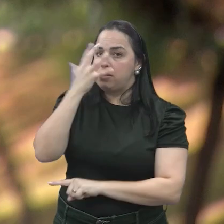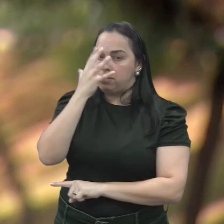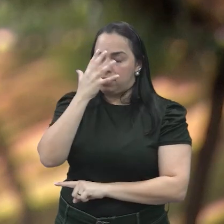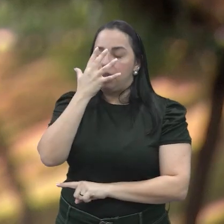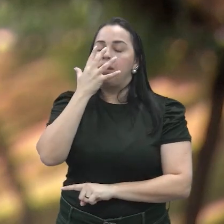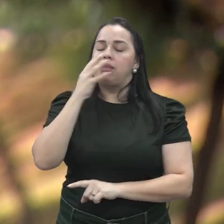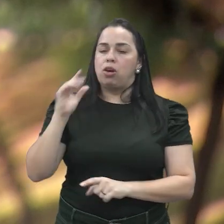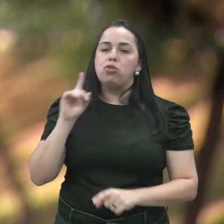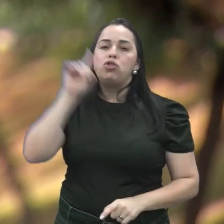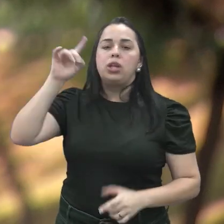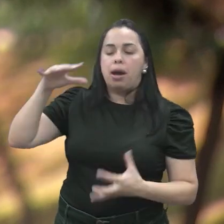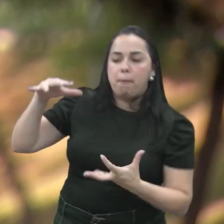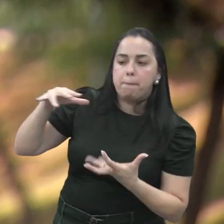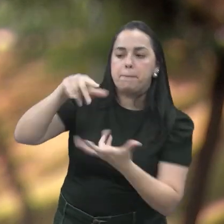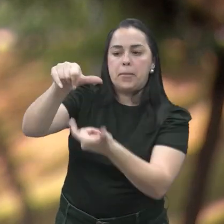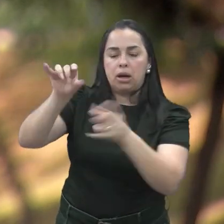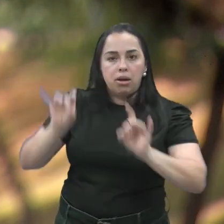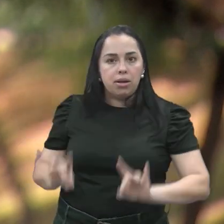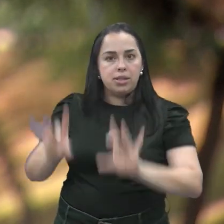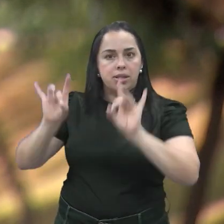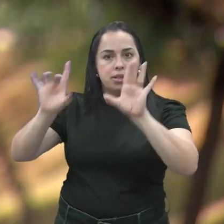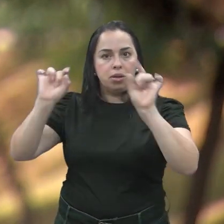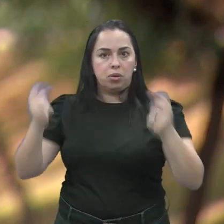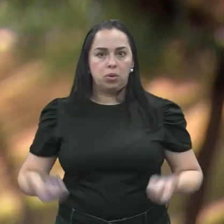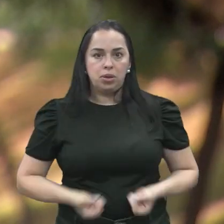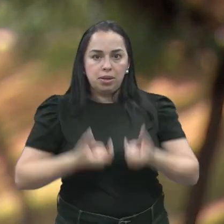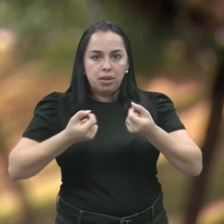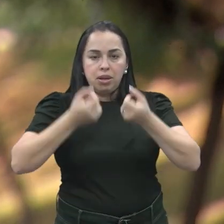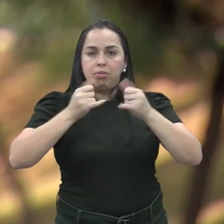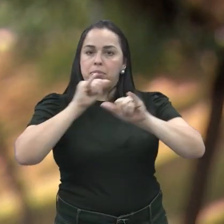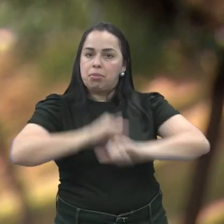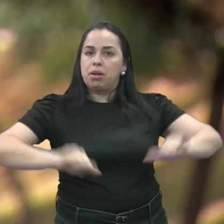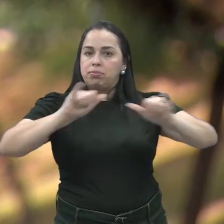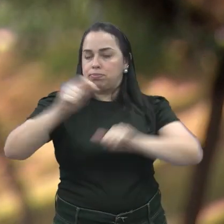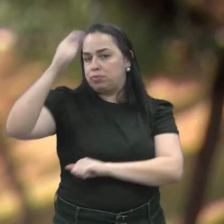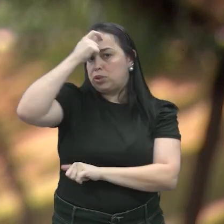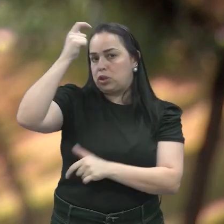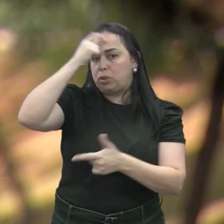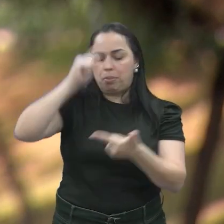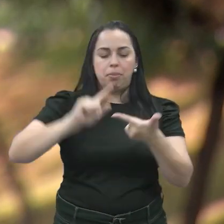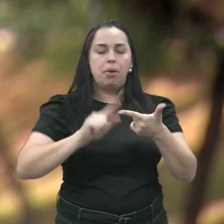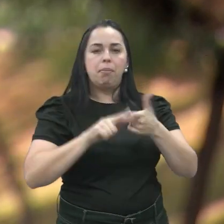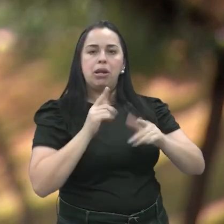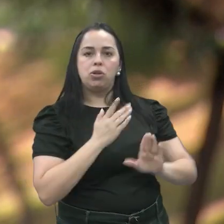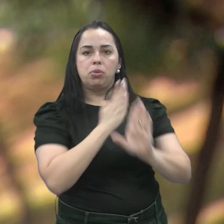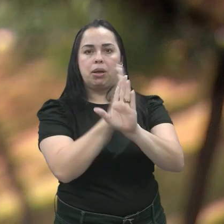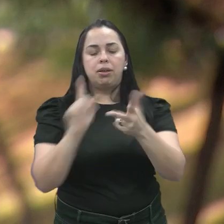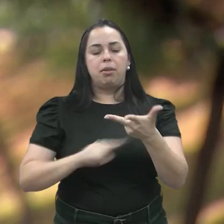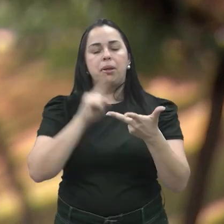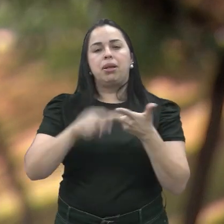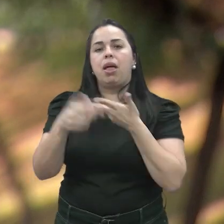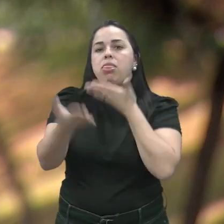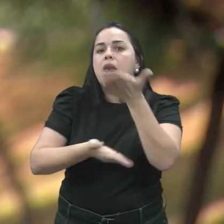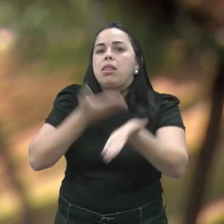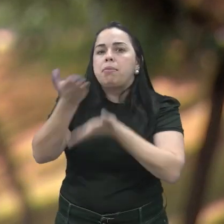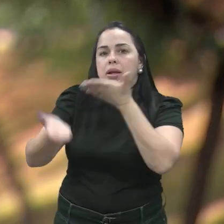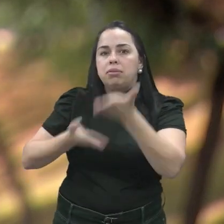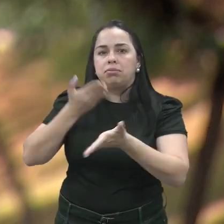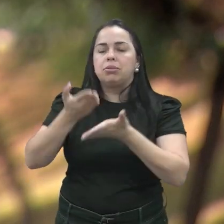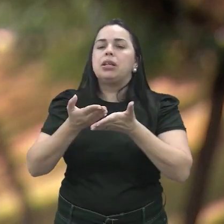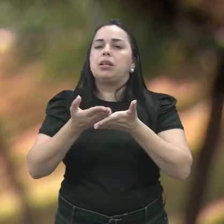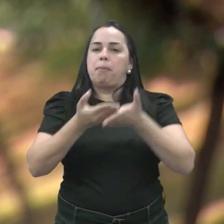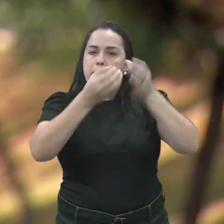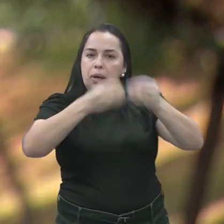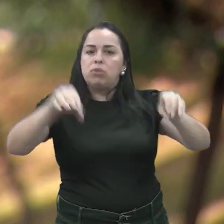Câncer, uma iniciativa internacional que tem como objetivo conscientizar as pessoas sobre a prevenção, diagnóstico precoce e